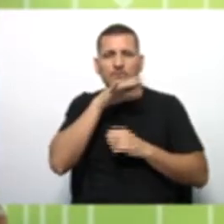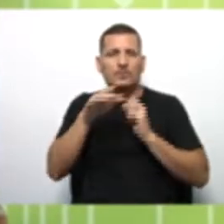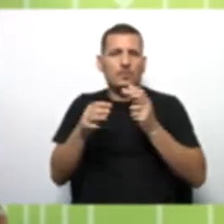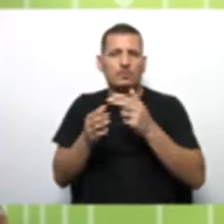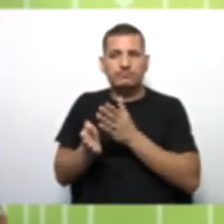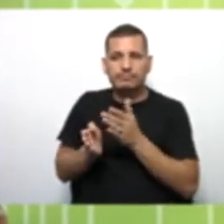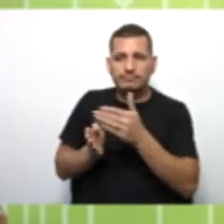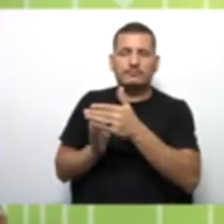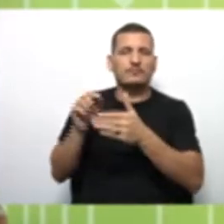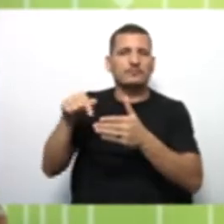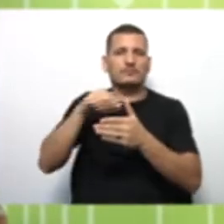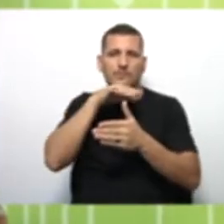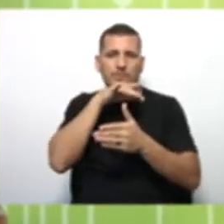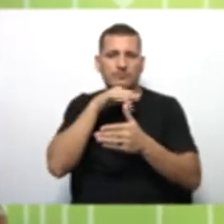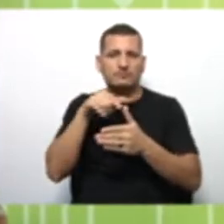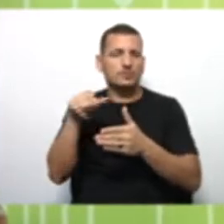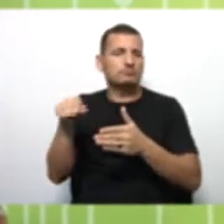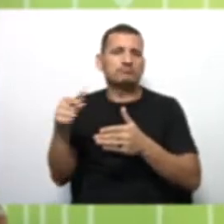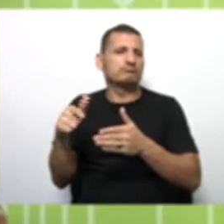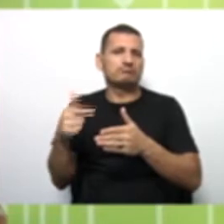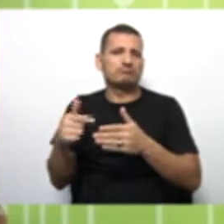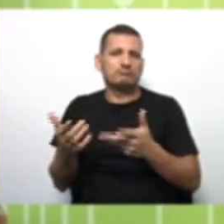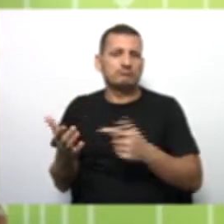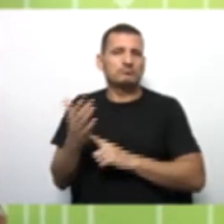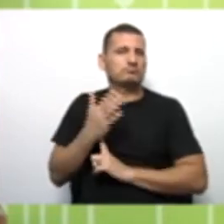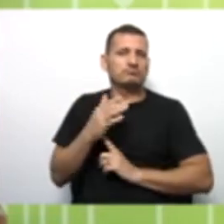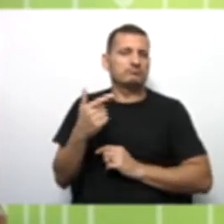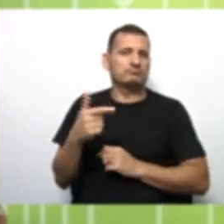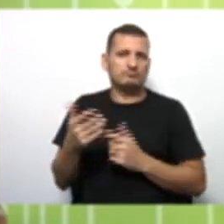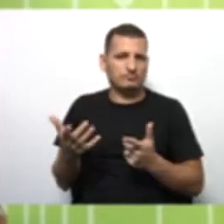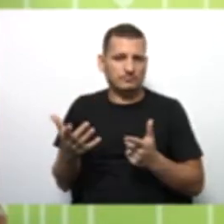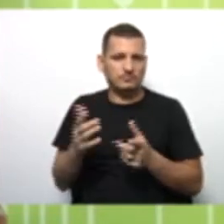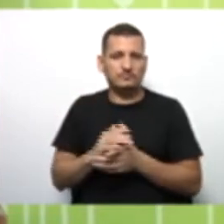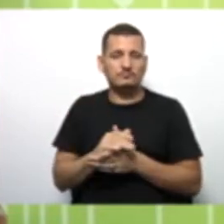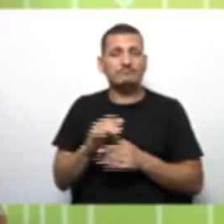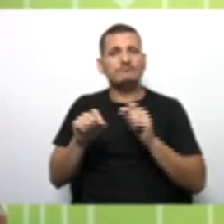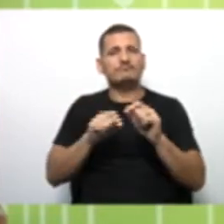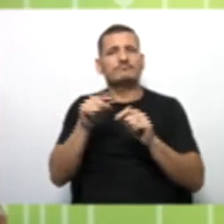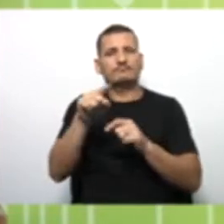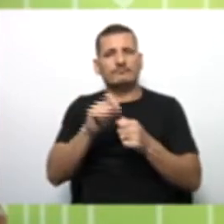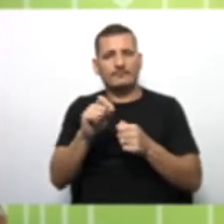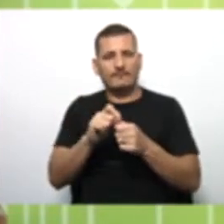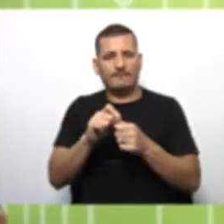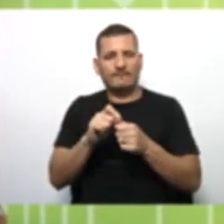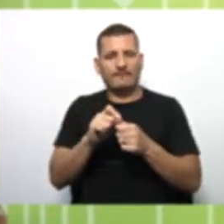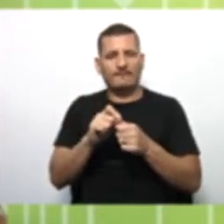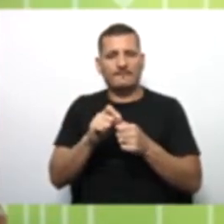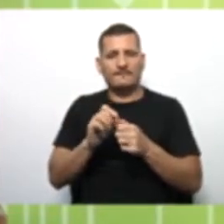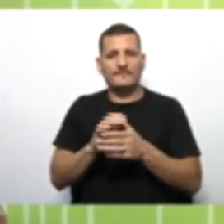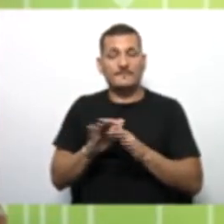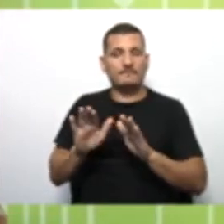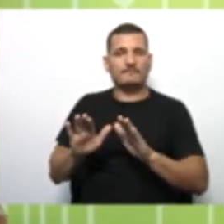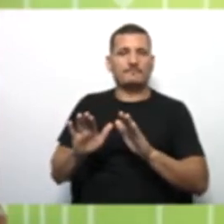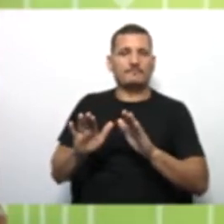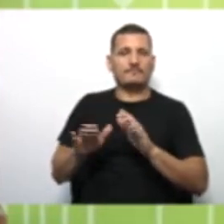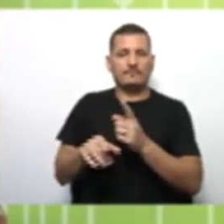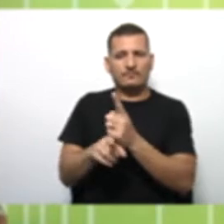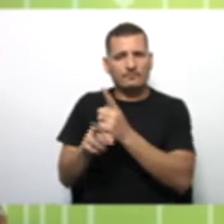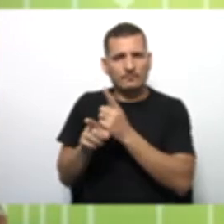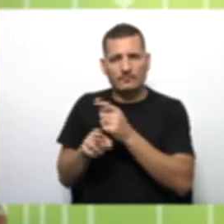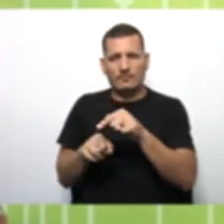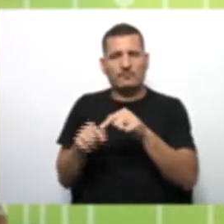você planejou, mas que não te atendeu ali satisfatoriamente. Então o que você tem que fazer ali? No momento da execução, identifiquei que por aqui